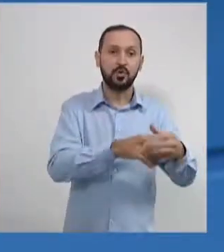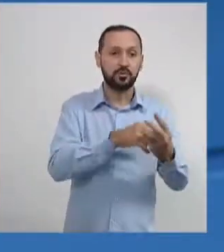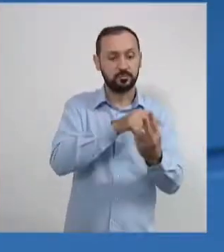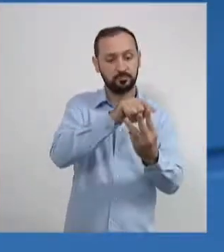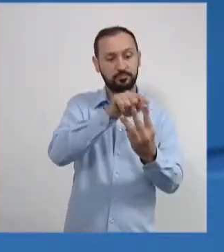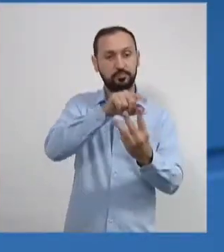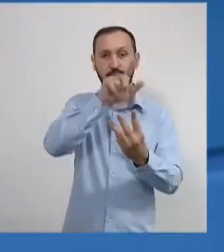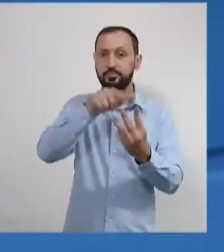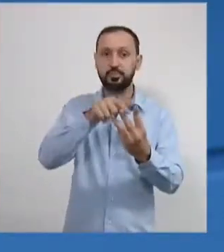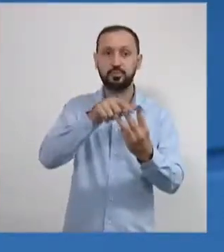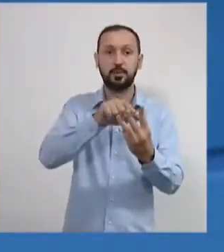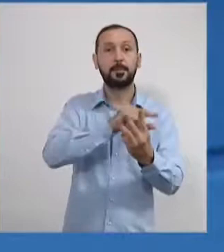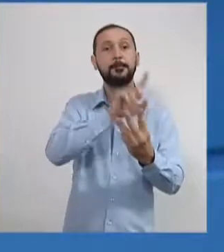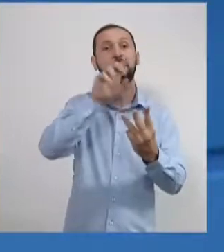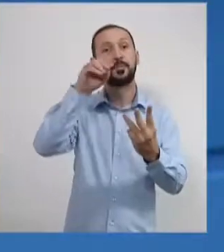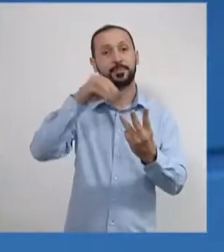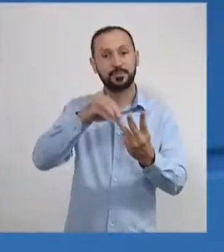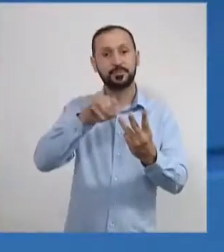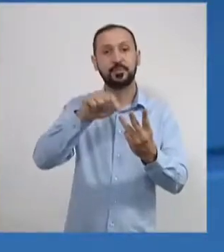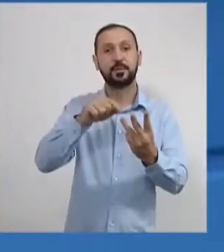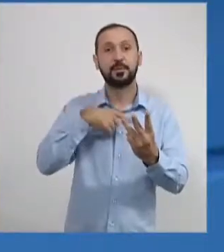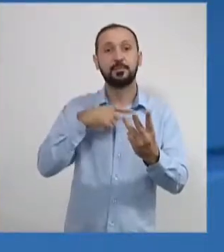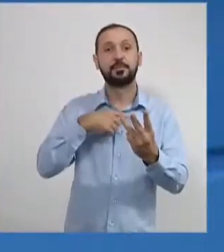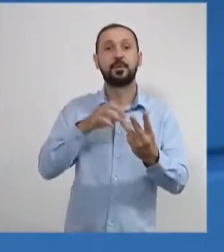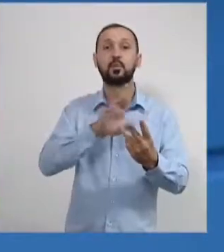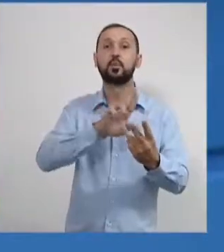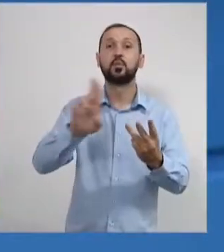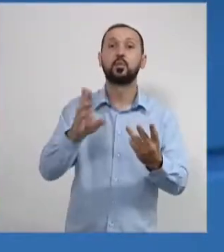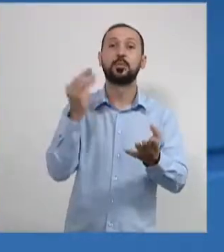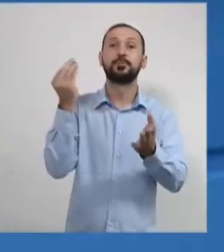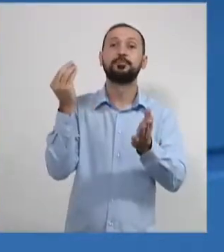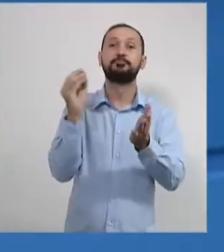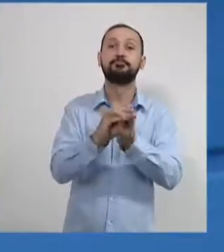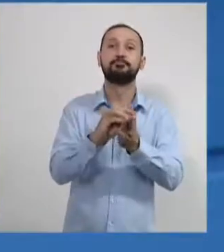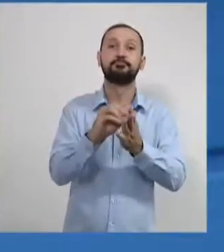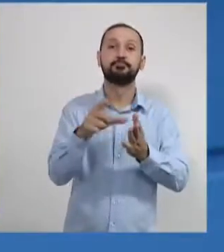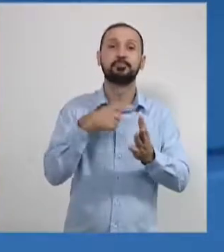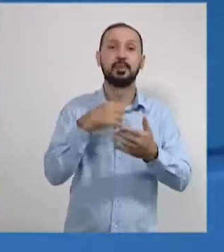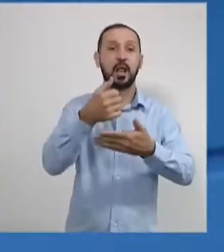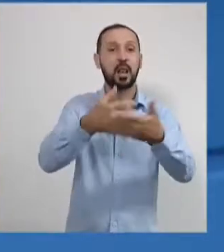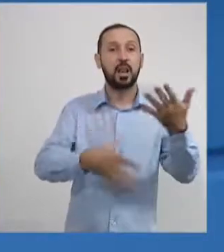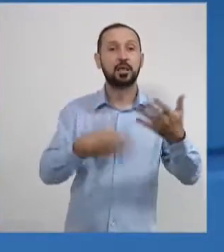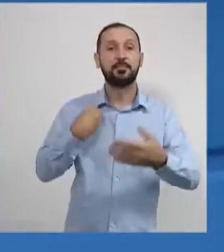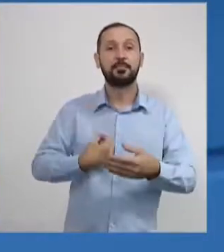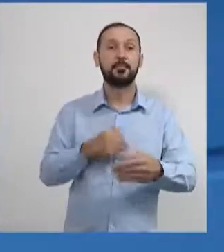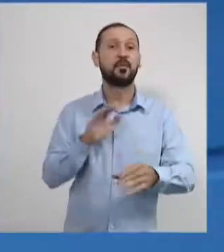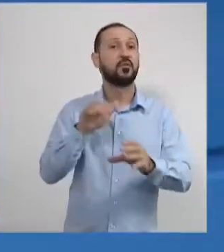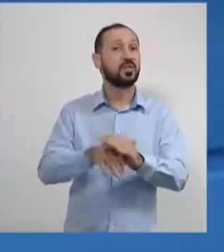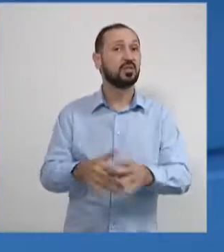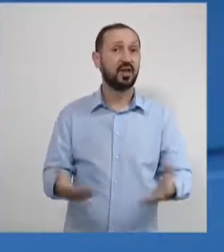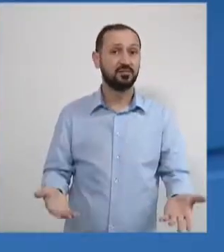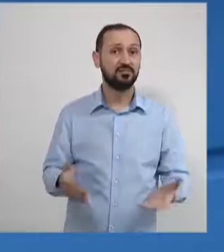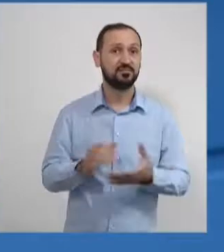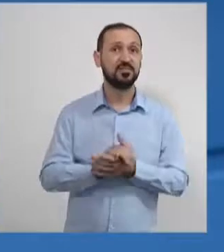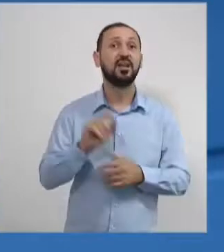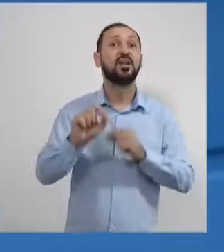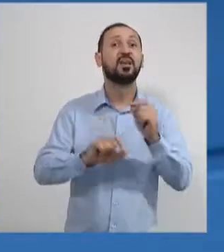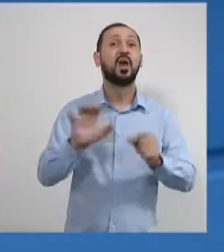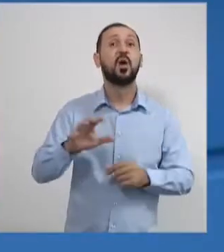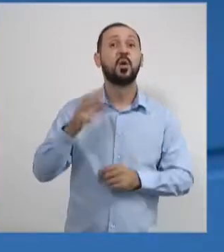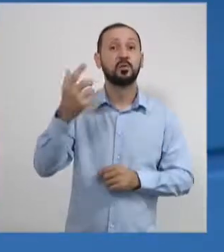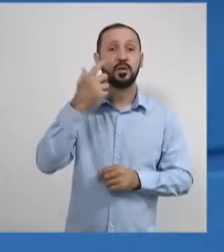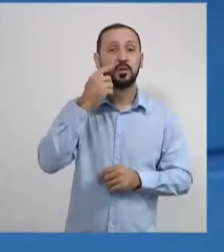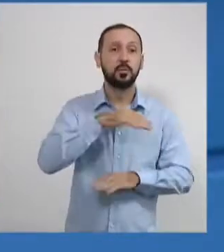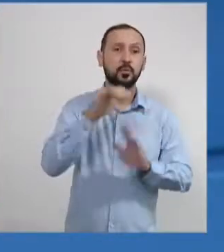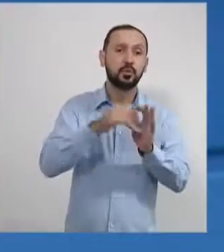uma liminar com o direito de ver o seu nome na lista para serem votados. E aí, o que houve? Depois